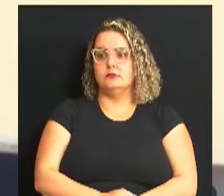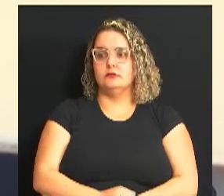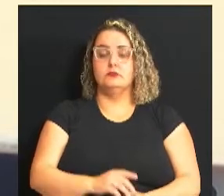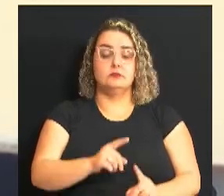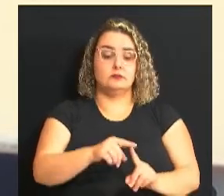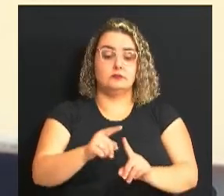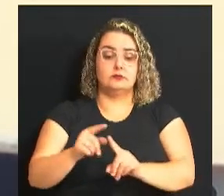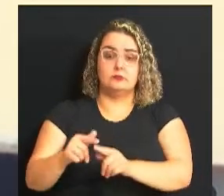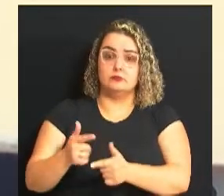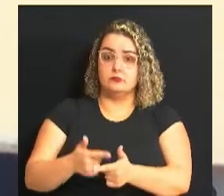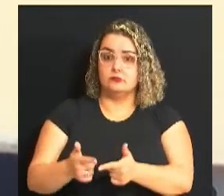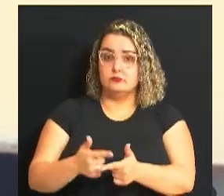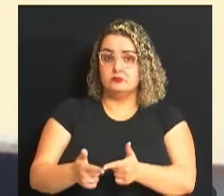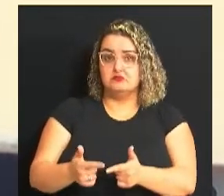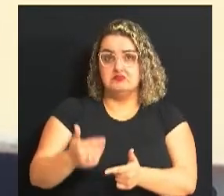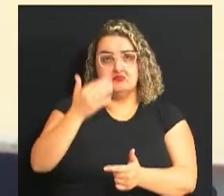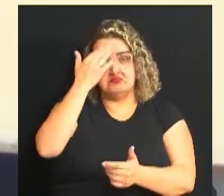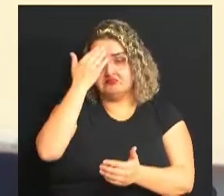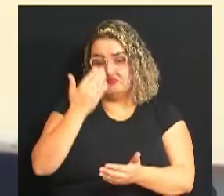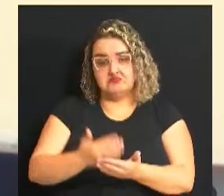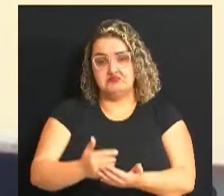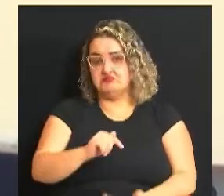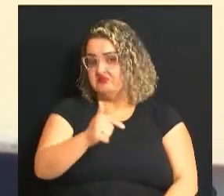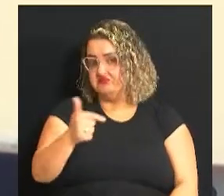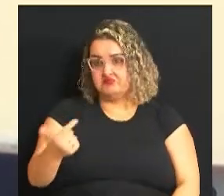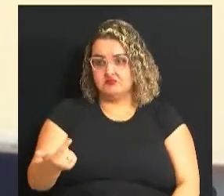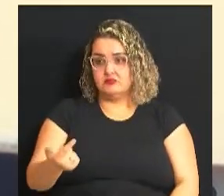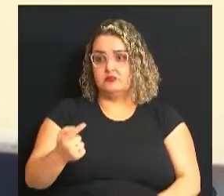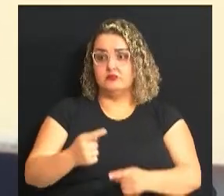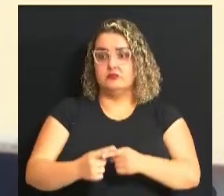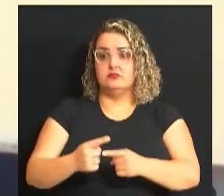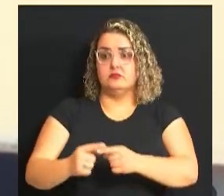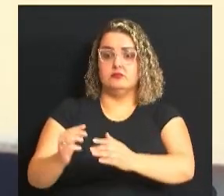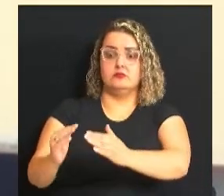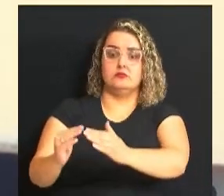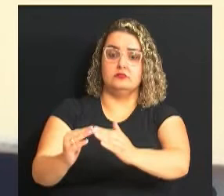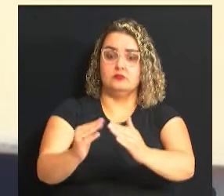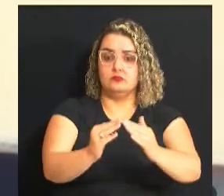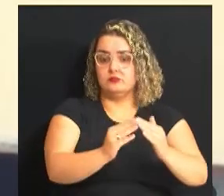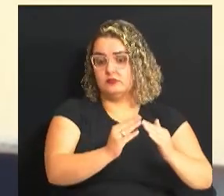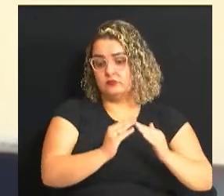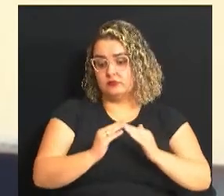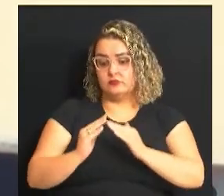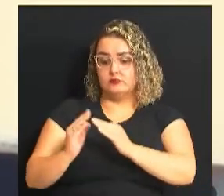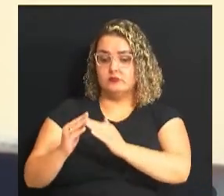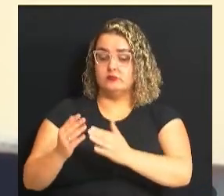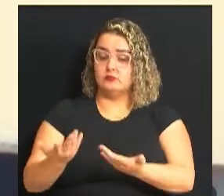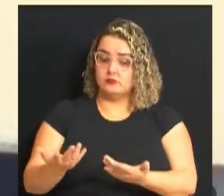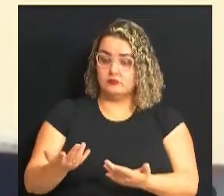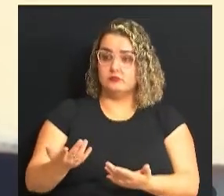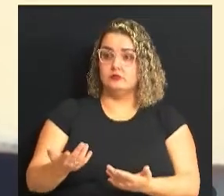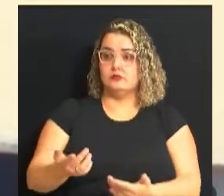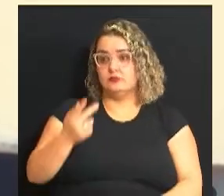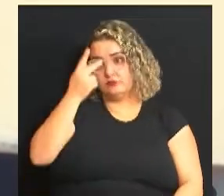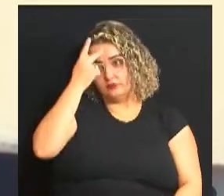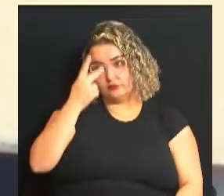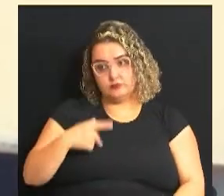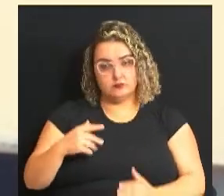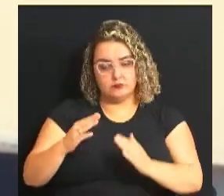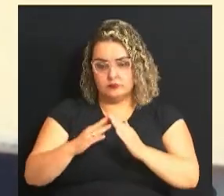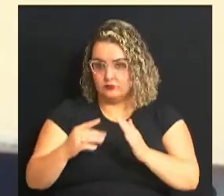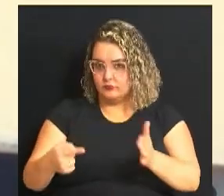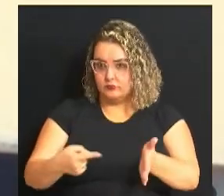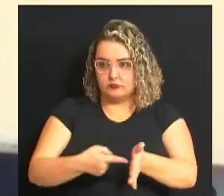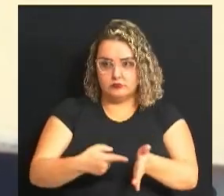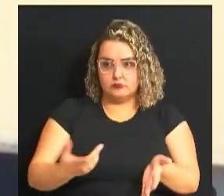problema, eu acredito que não vai ter, porque a vizinhança, quando incomoda, o próprio vizinho denuncia e aí não tem